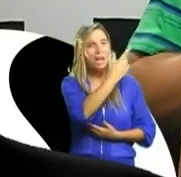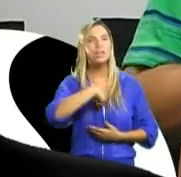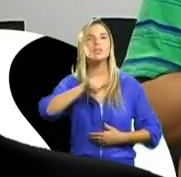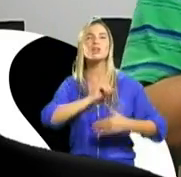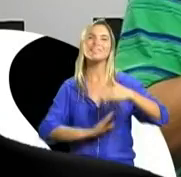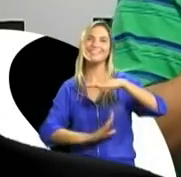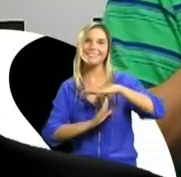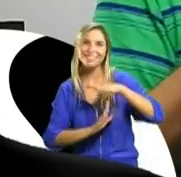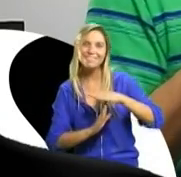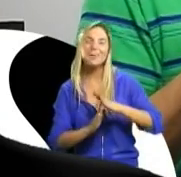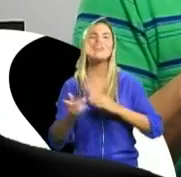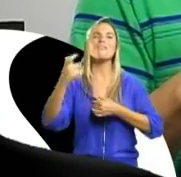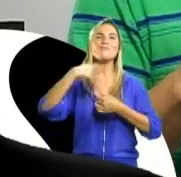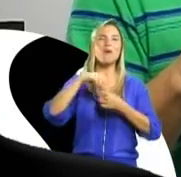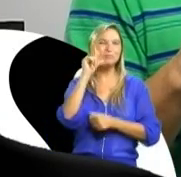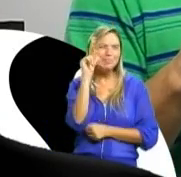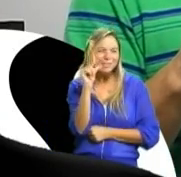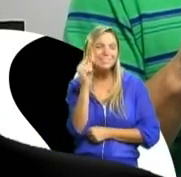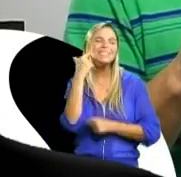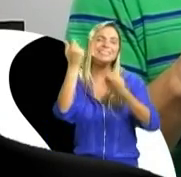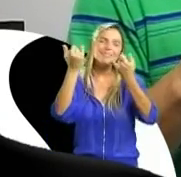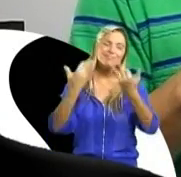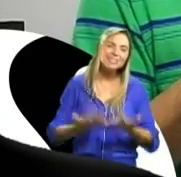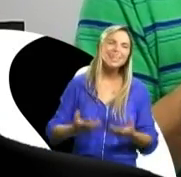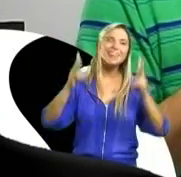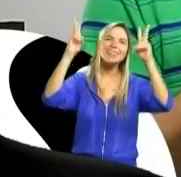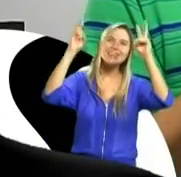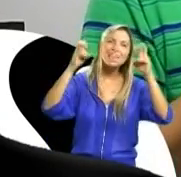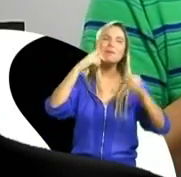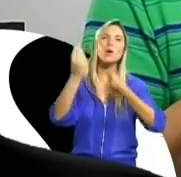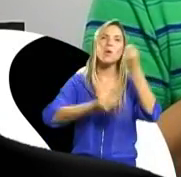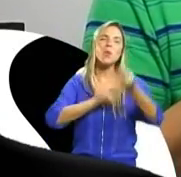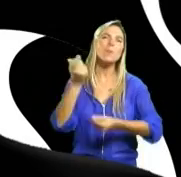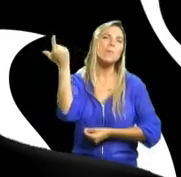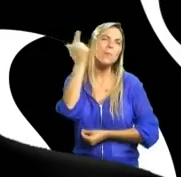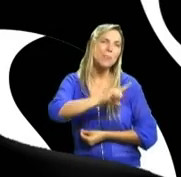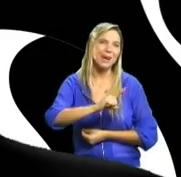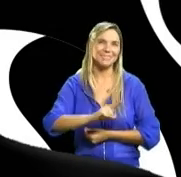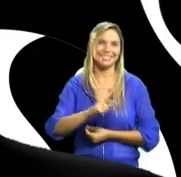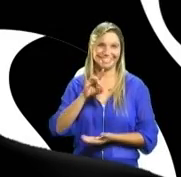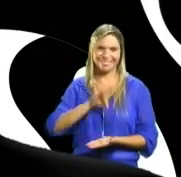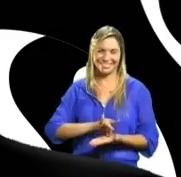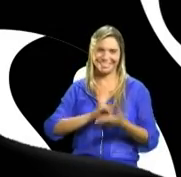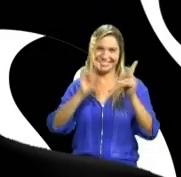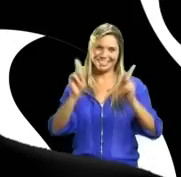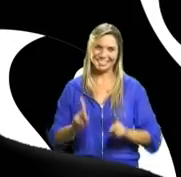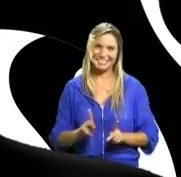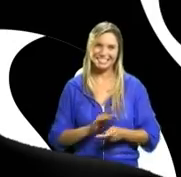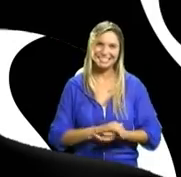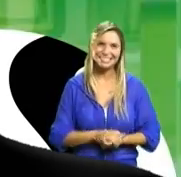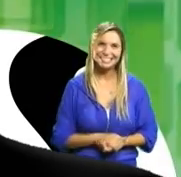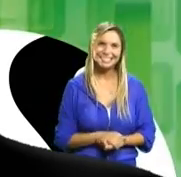mais um intervalo e volta daqui a pouco falando mais sobre a construção da paz.